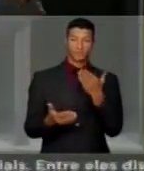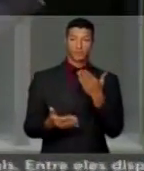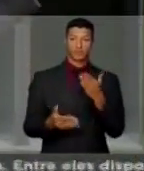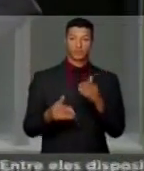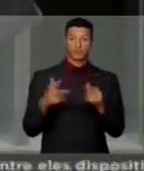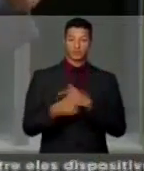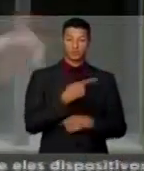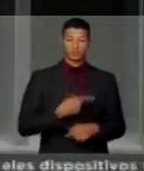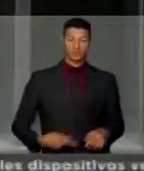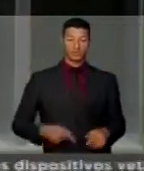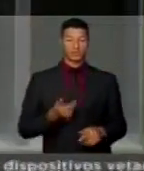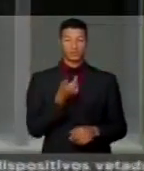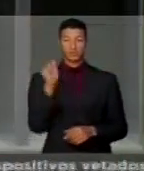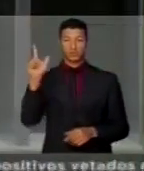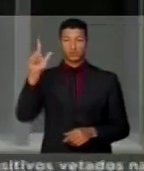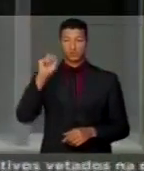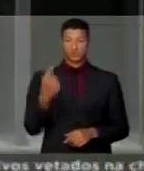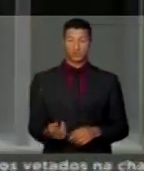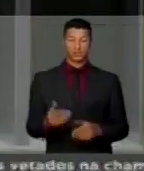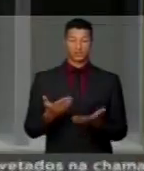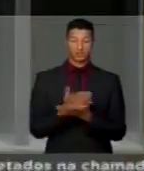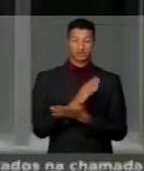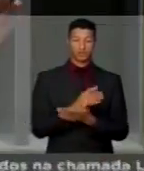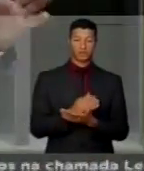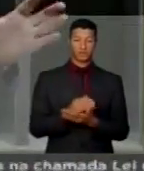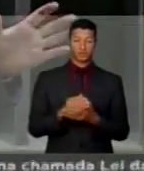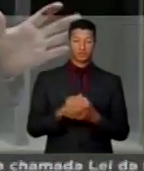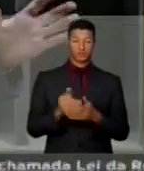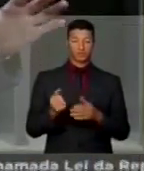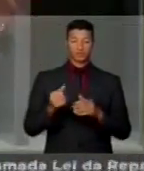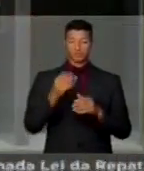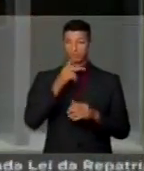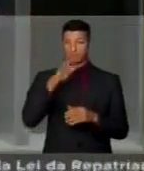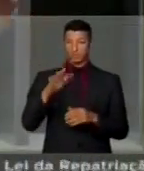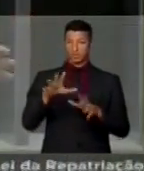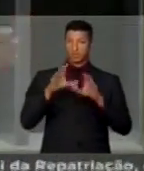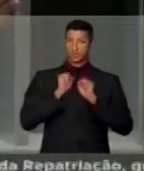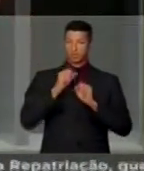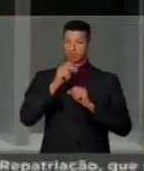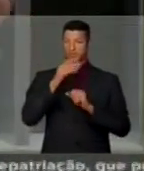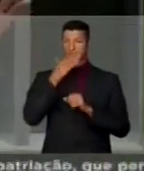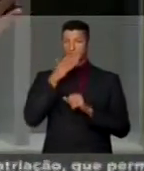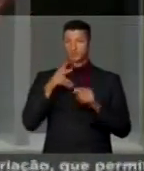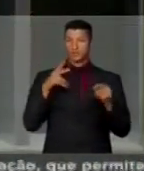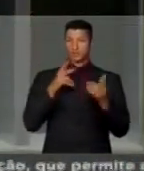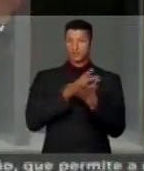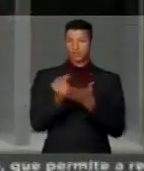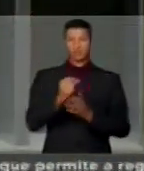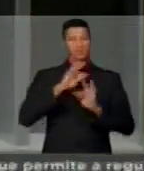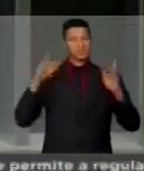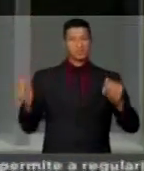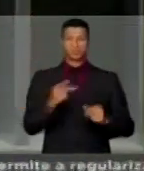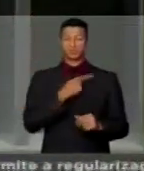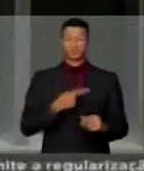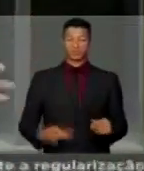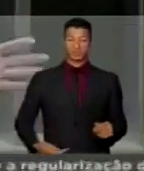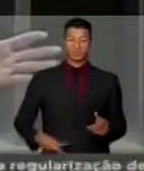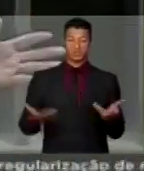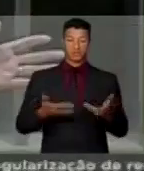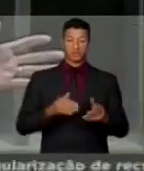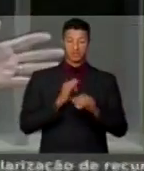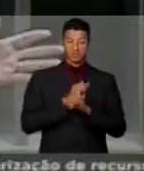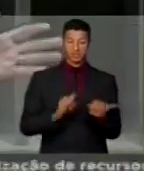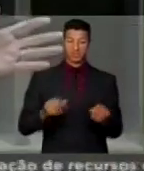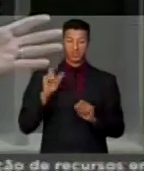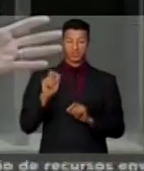os ex-presidentes que passaram. O PT que encabeçou o pedido de todos os impeachment de todos os presidentes, hoje vem